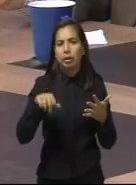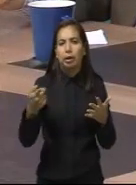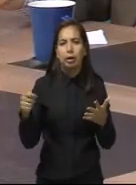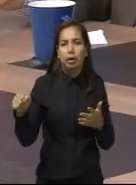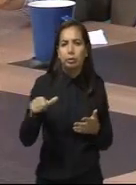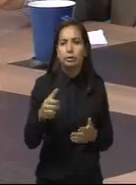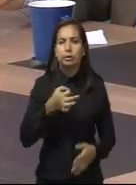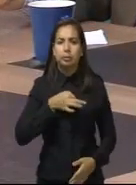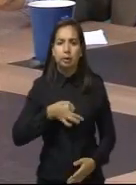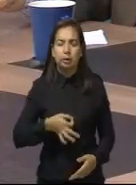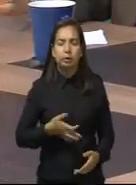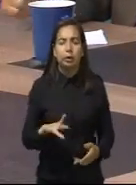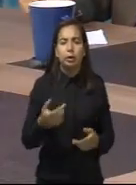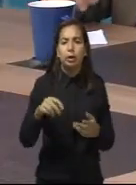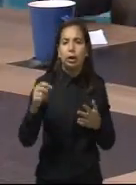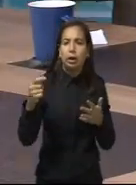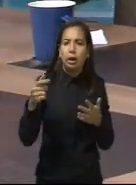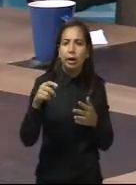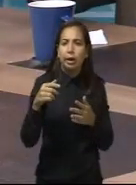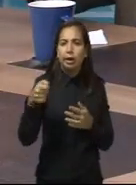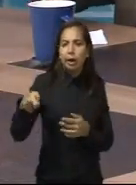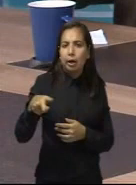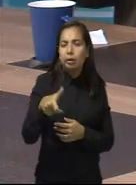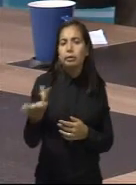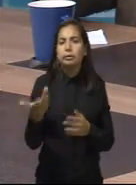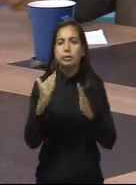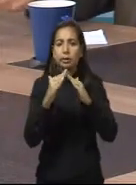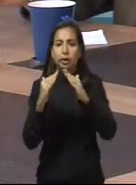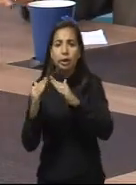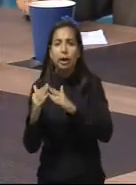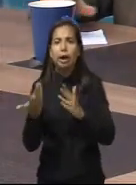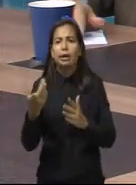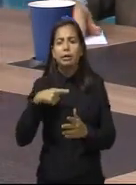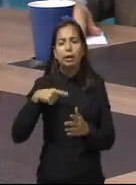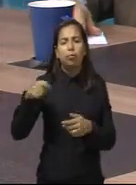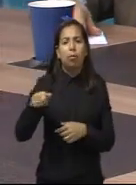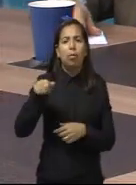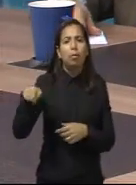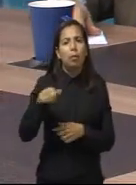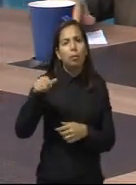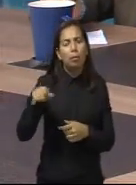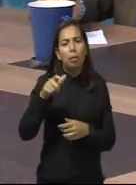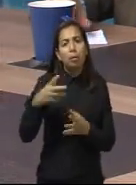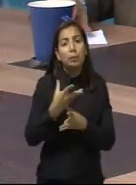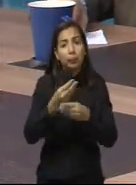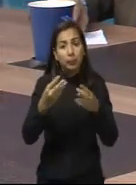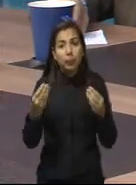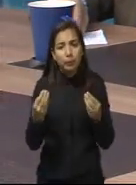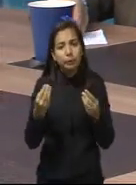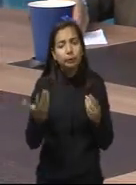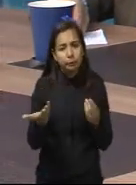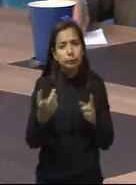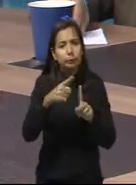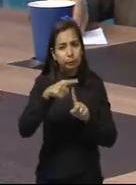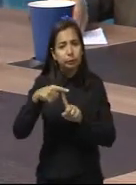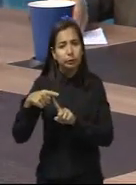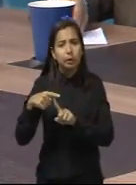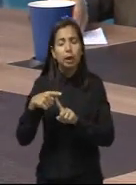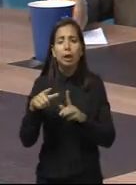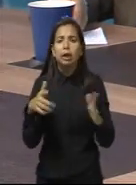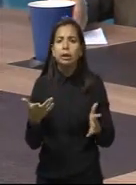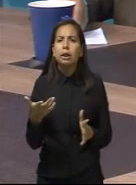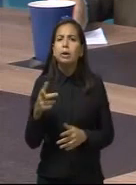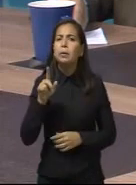auxílio gravata, auxílio não sei o quê. Para o filho estudar. Para não sei o quê. Tudo isso é uma